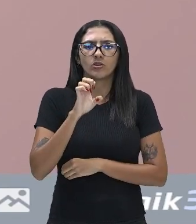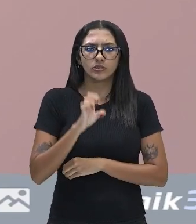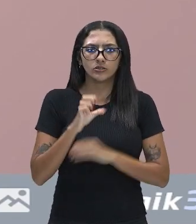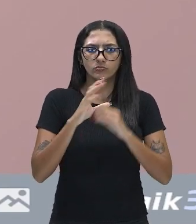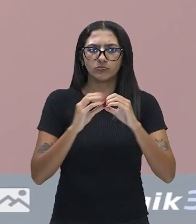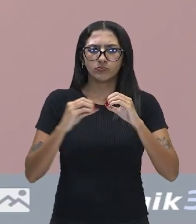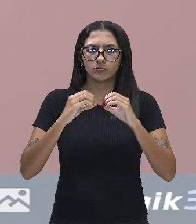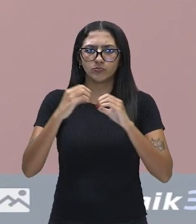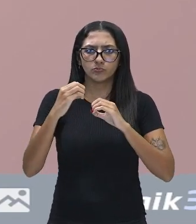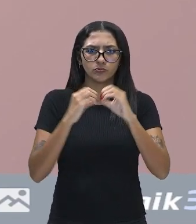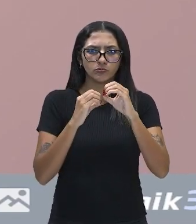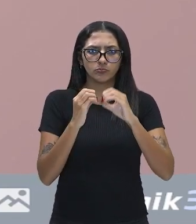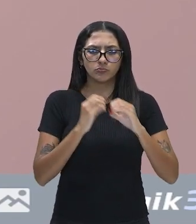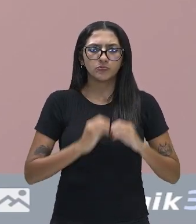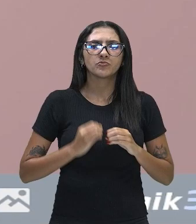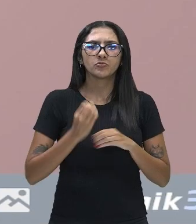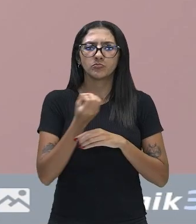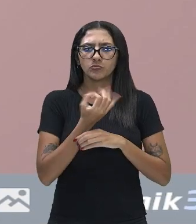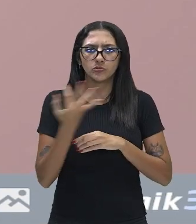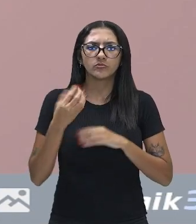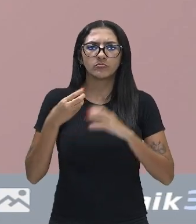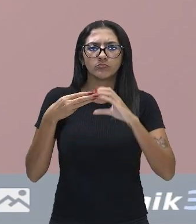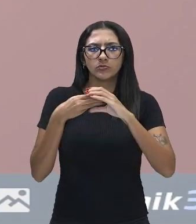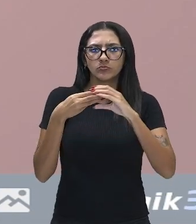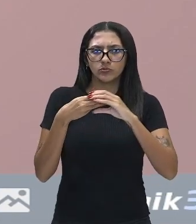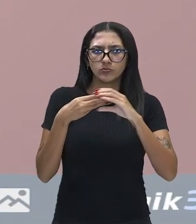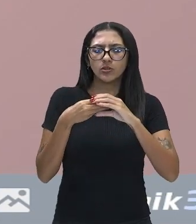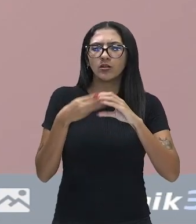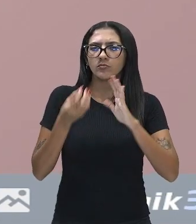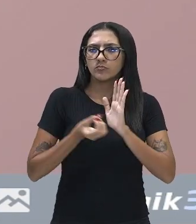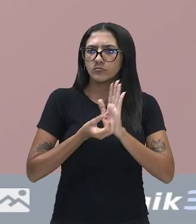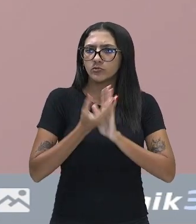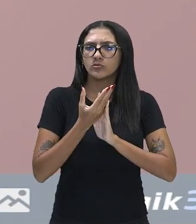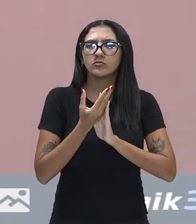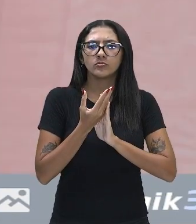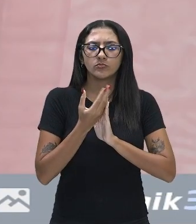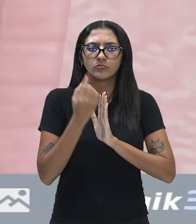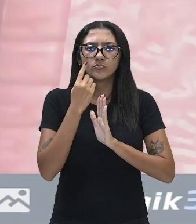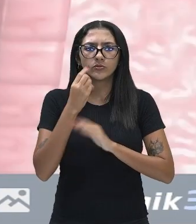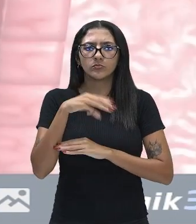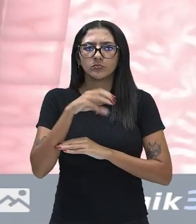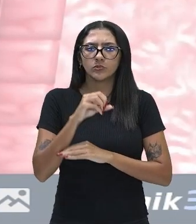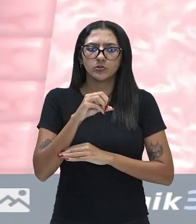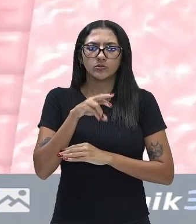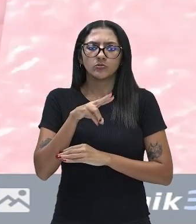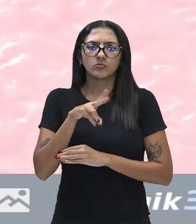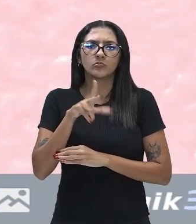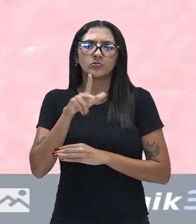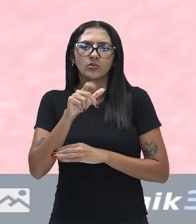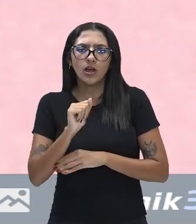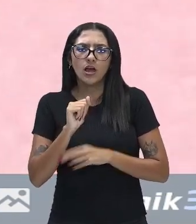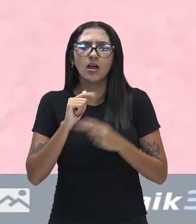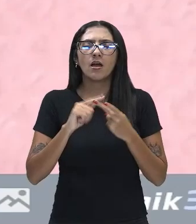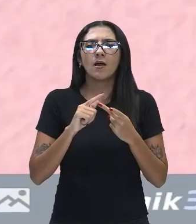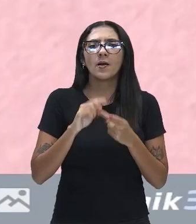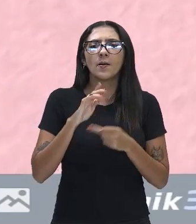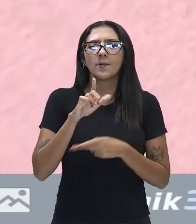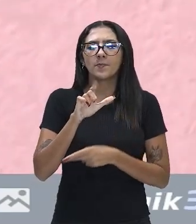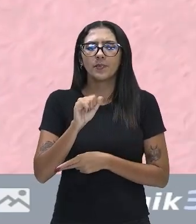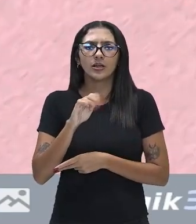o processo de multiplicação das células, formação da mórula, do blastocisto,